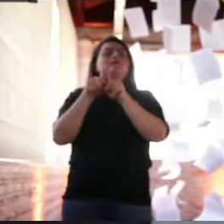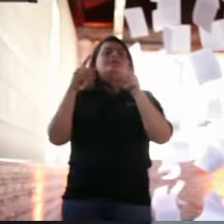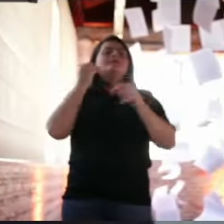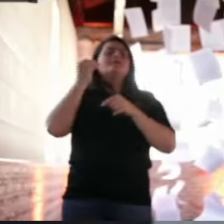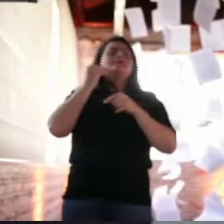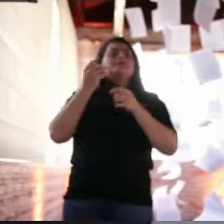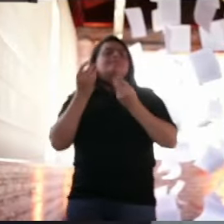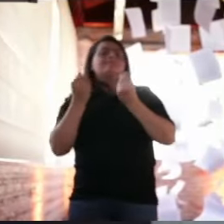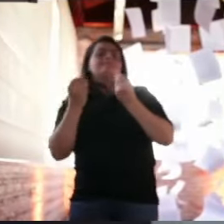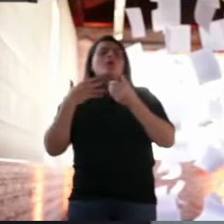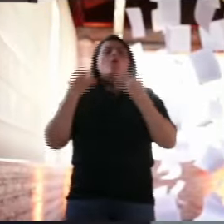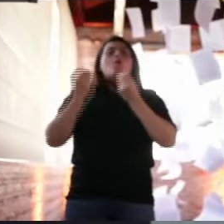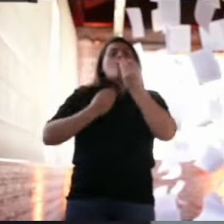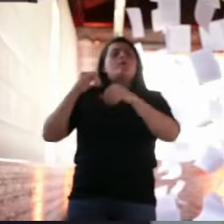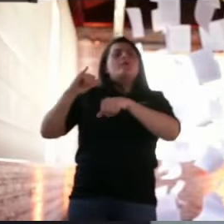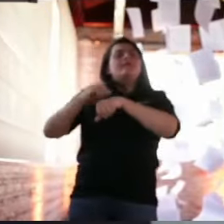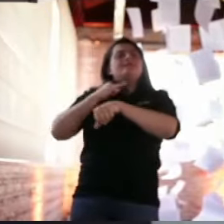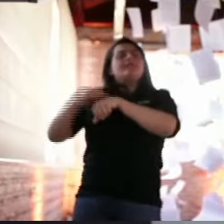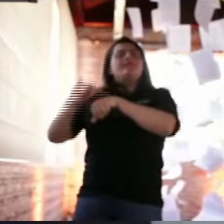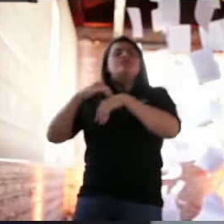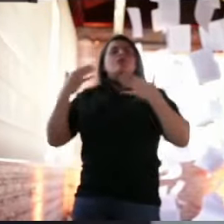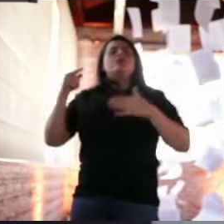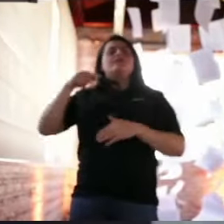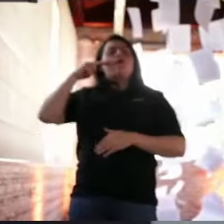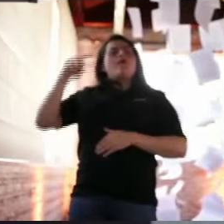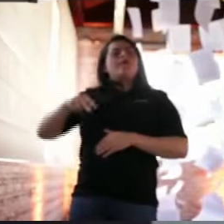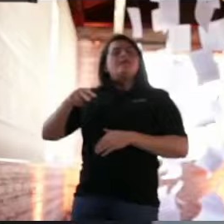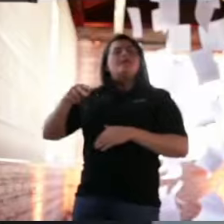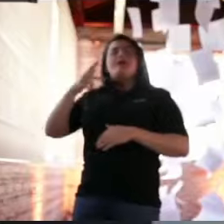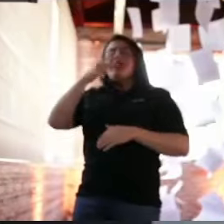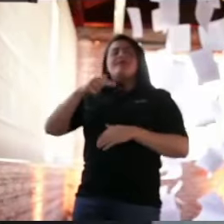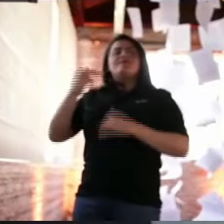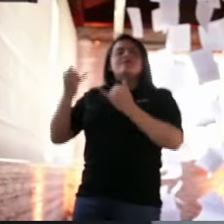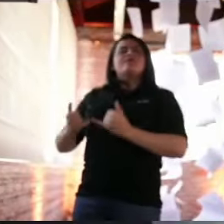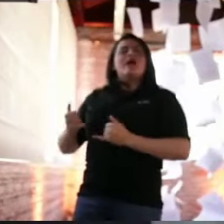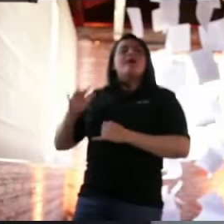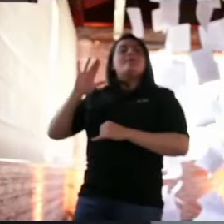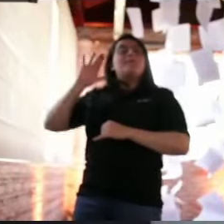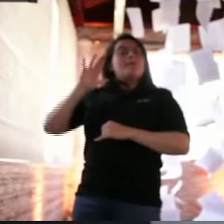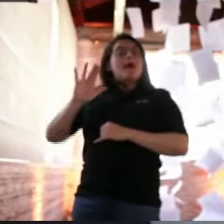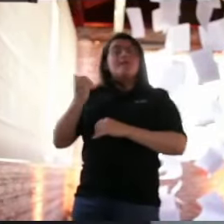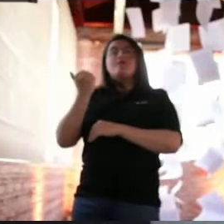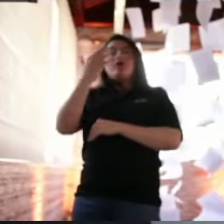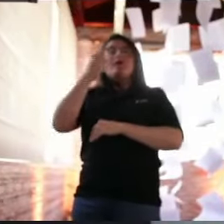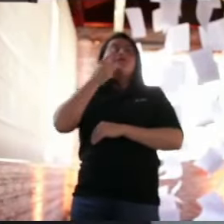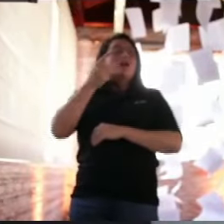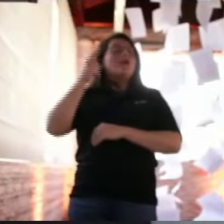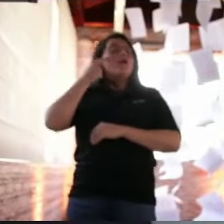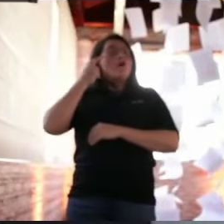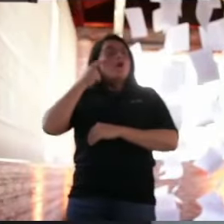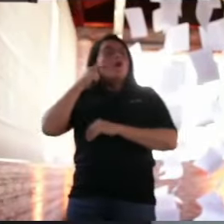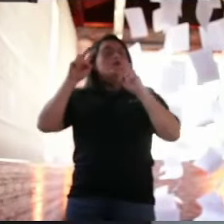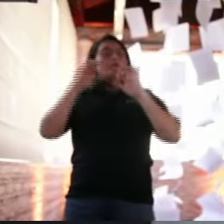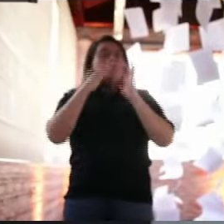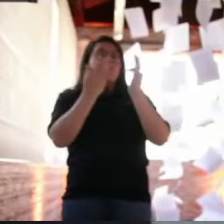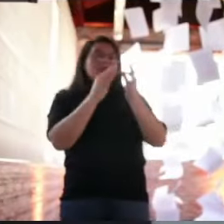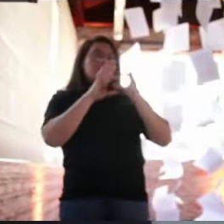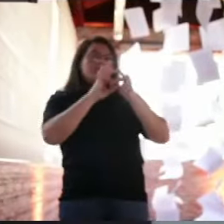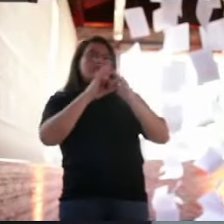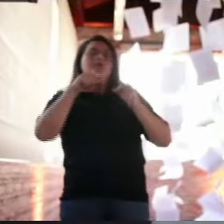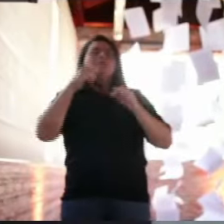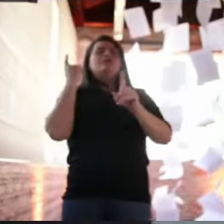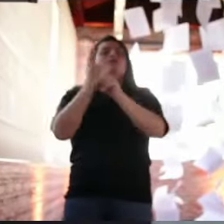esse bonecão de Olinda que aconteceu ali embaixo é só uma vara mas que fora tá dizendo Olha parentalidade você vai descobrir